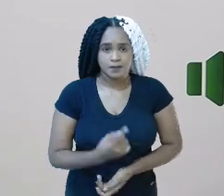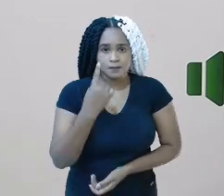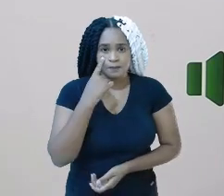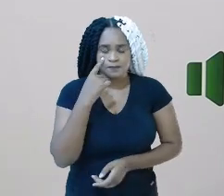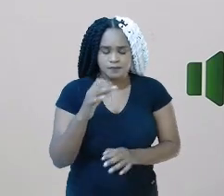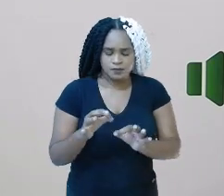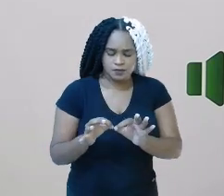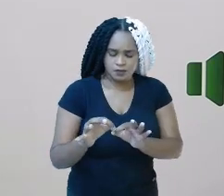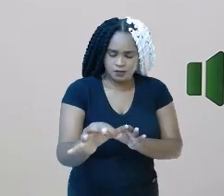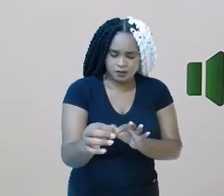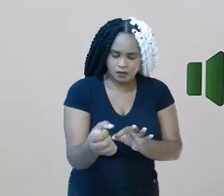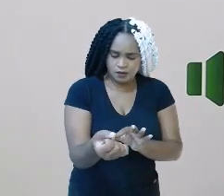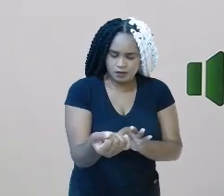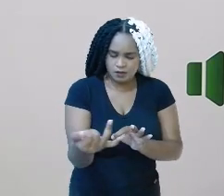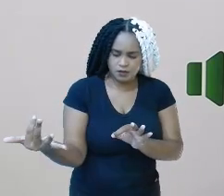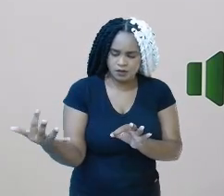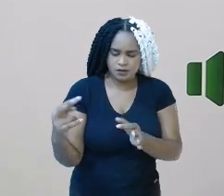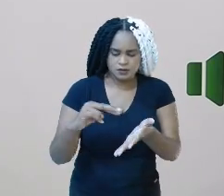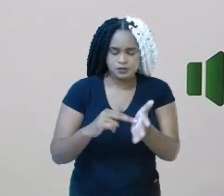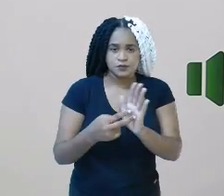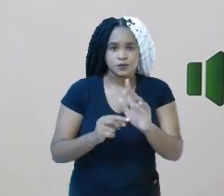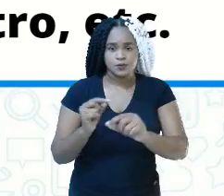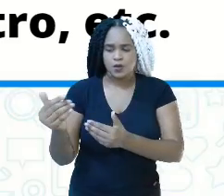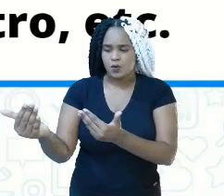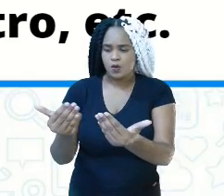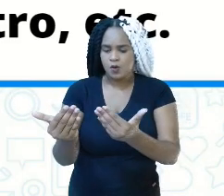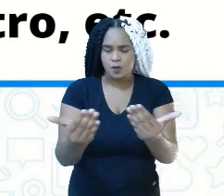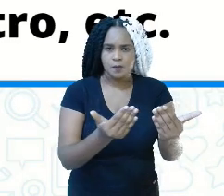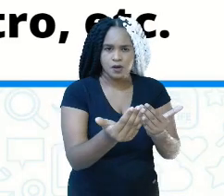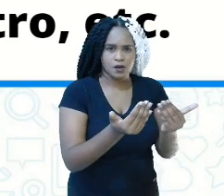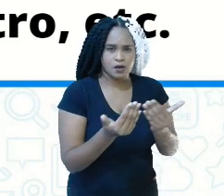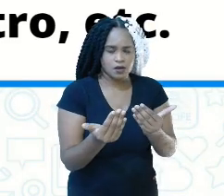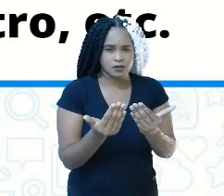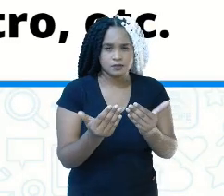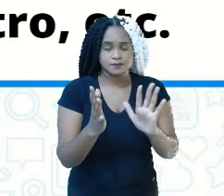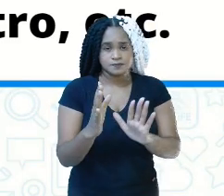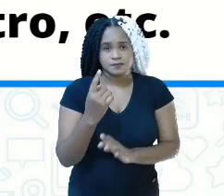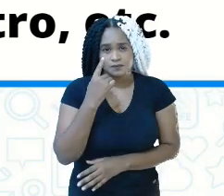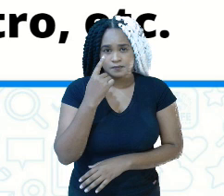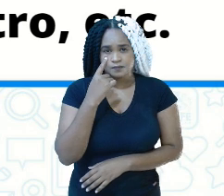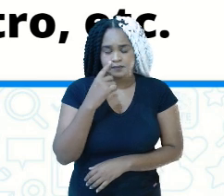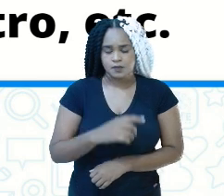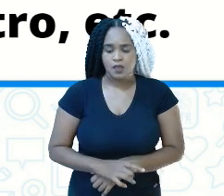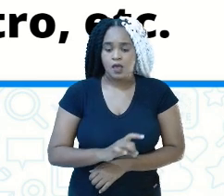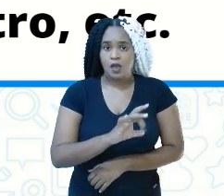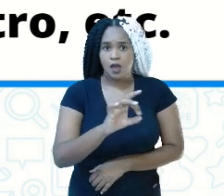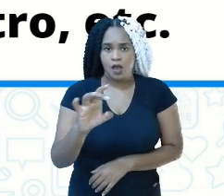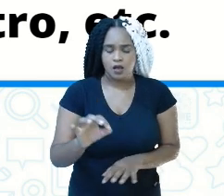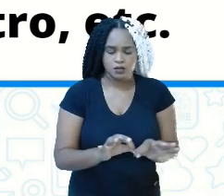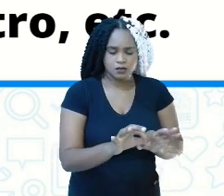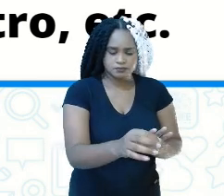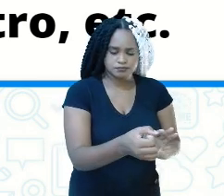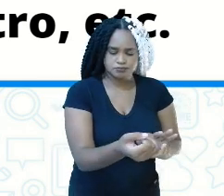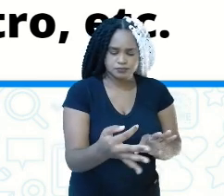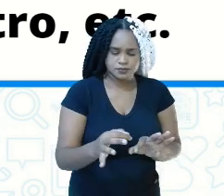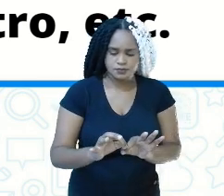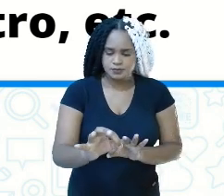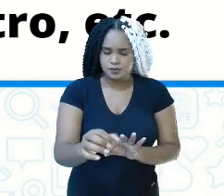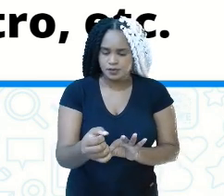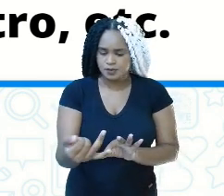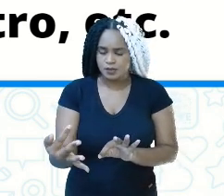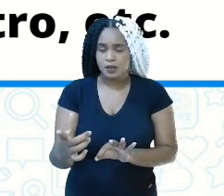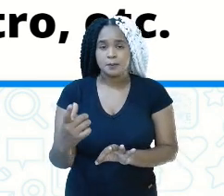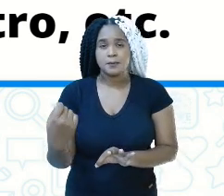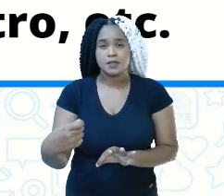medir significa comparar grandezas de mesma natureza. O resultado de cada medição é expresso por